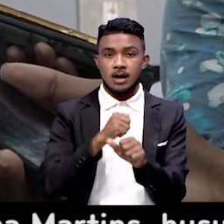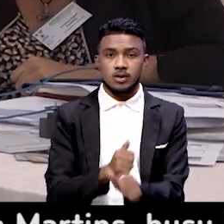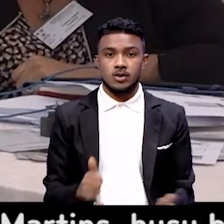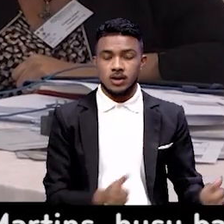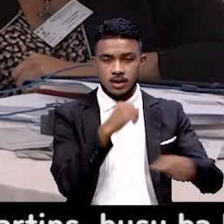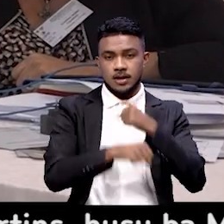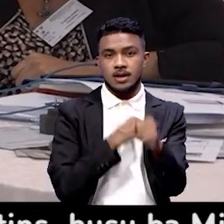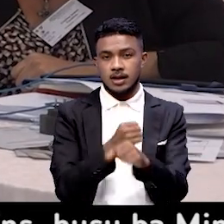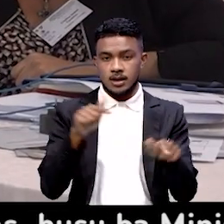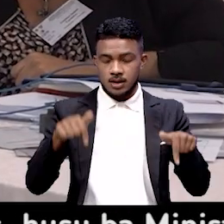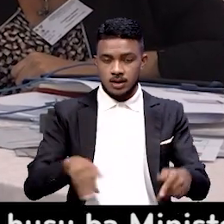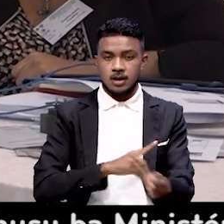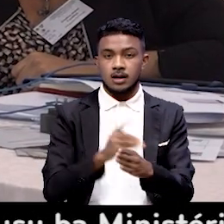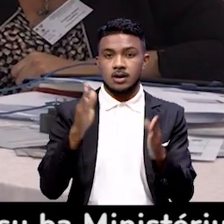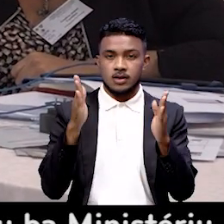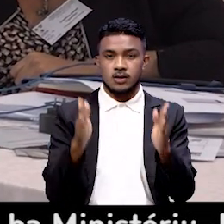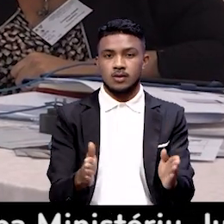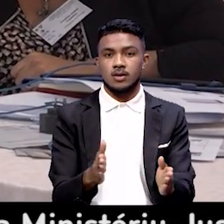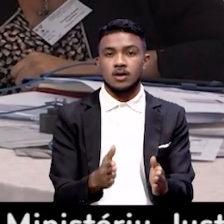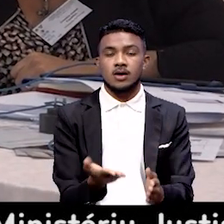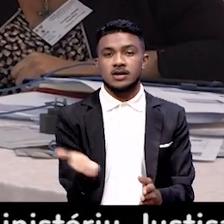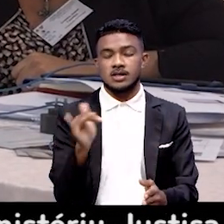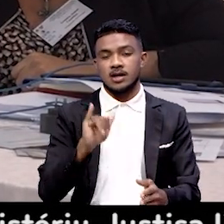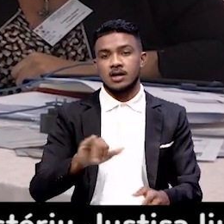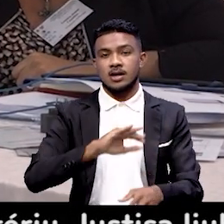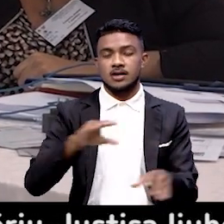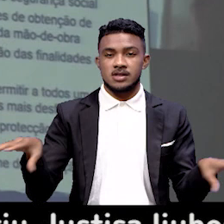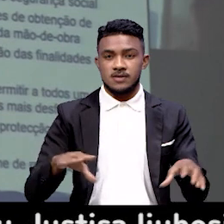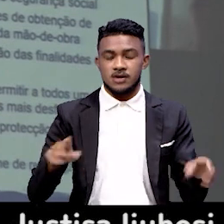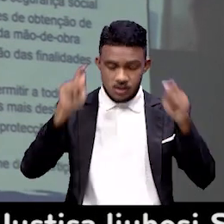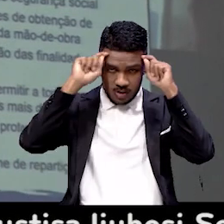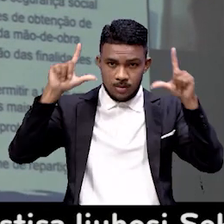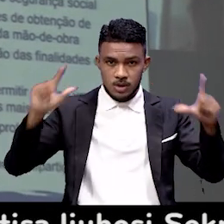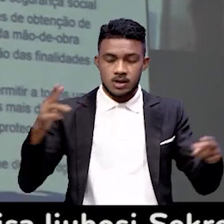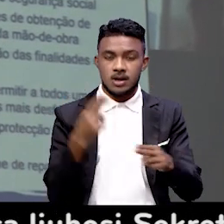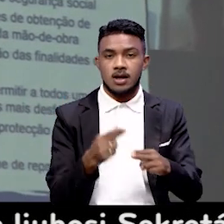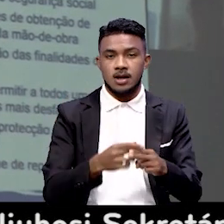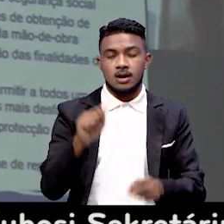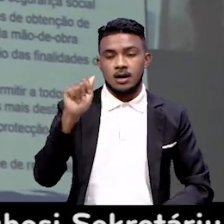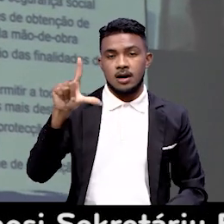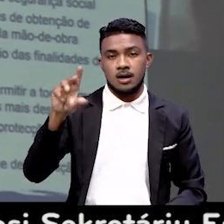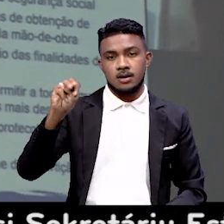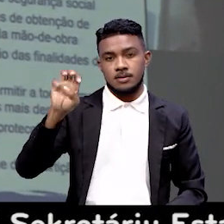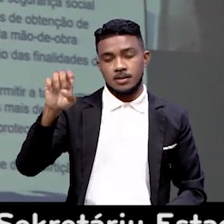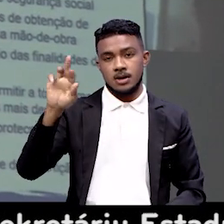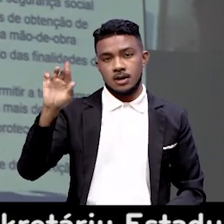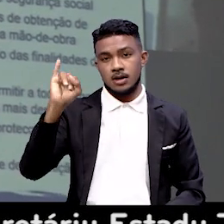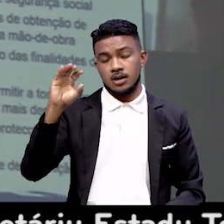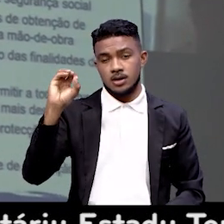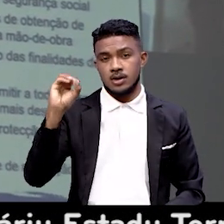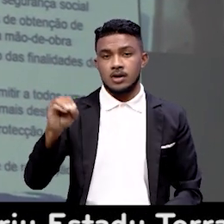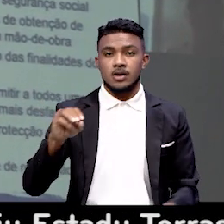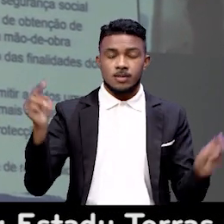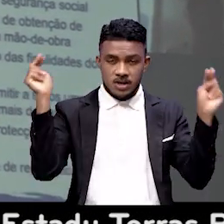oi. Diretor Confederação Sindicato Trabalhador Timor-Leste, Almero Villanova, considera necessidade de unir